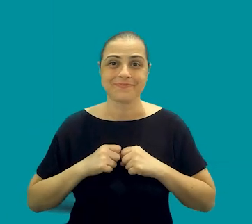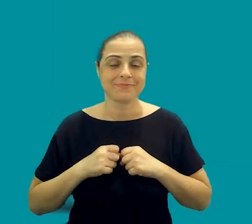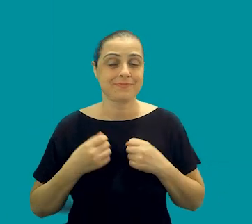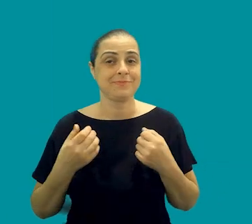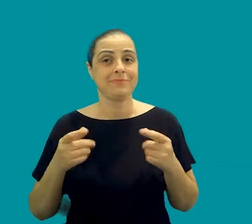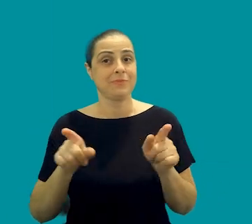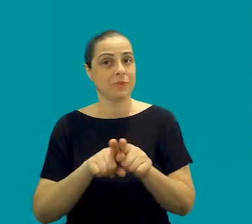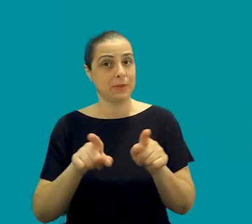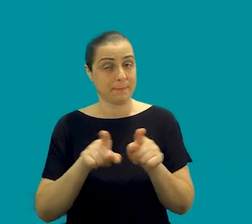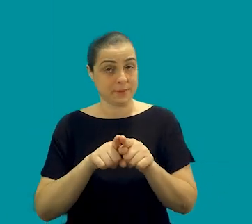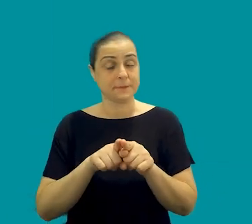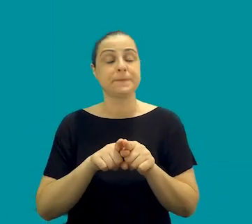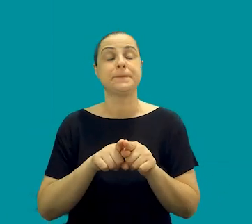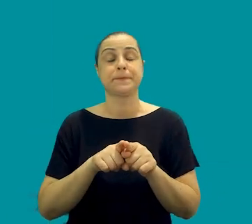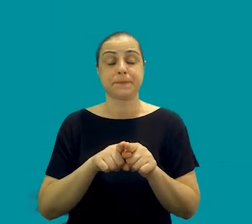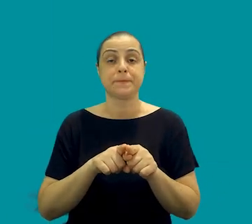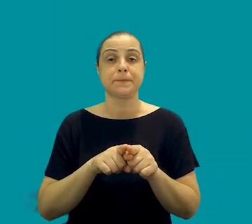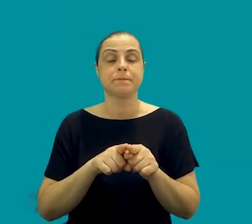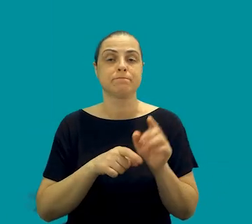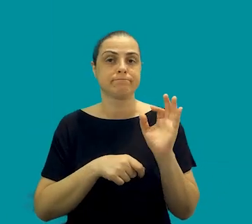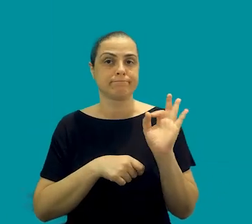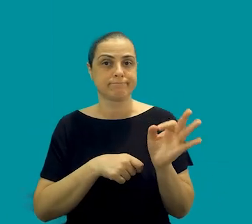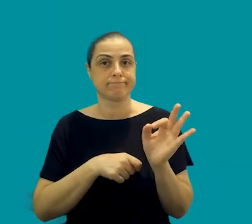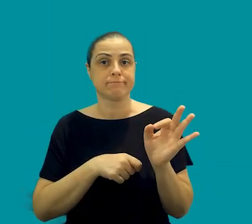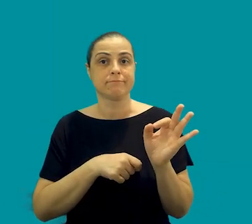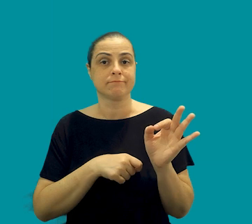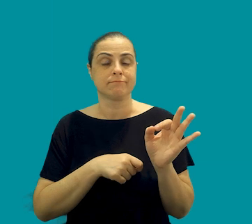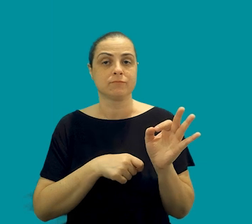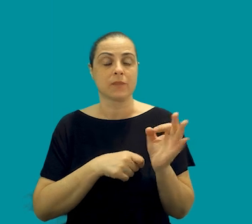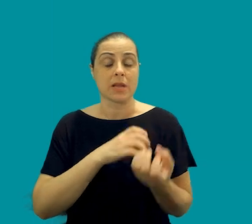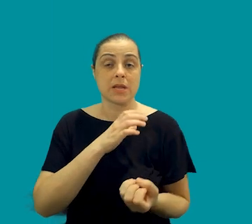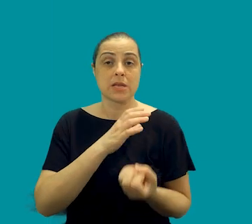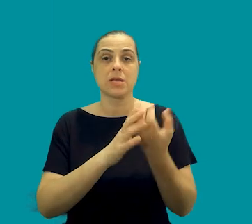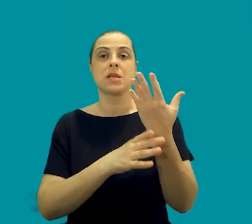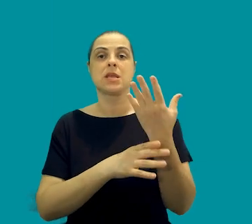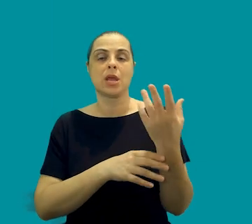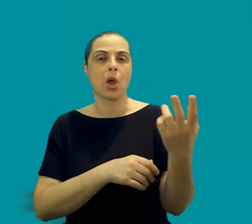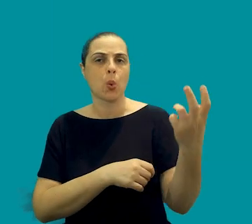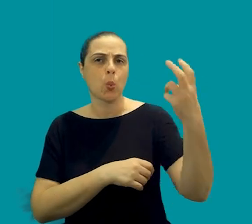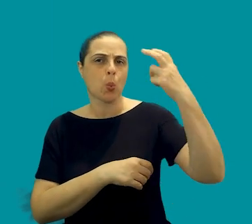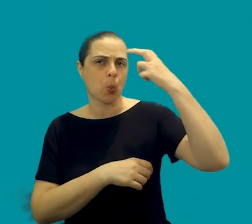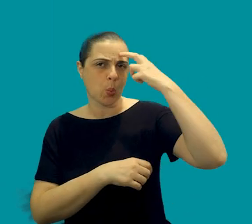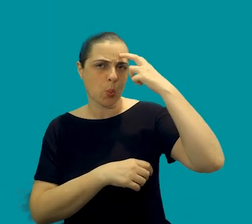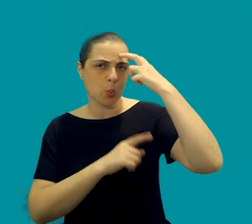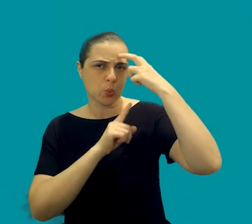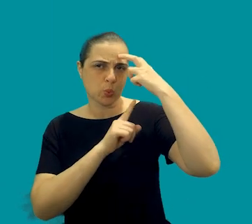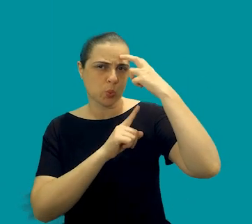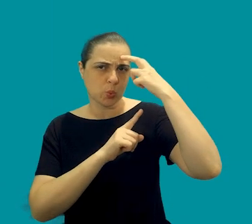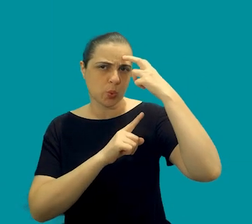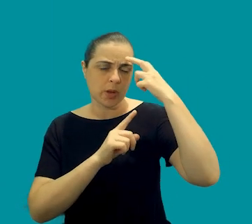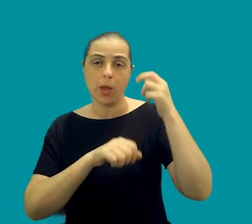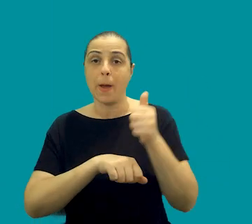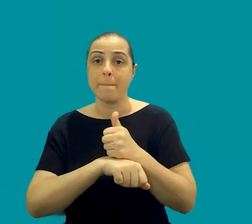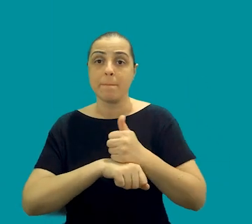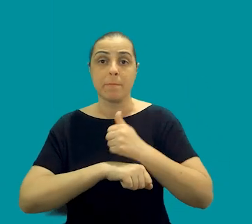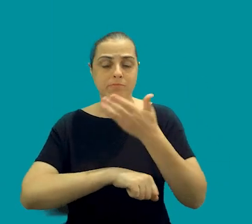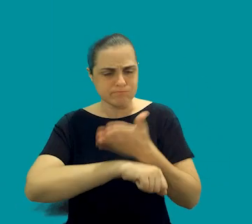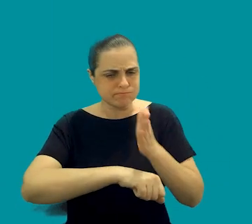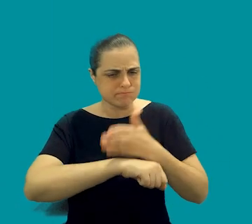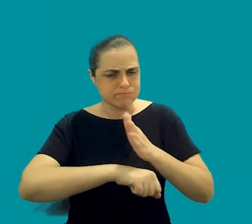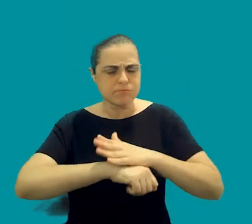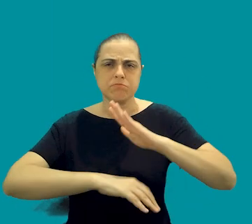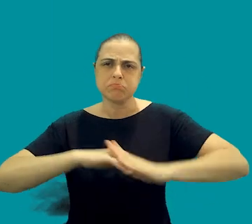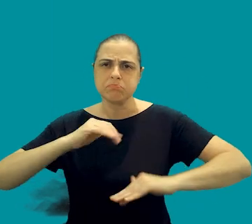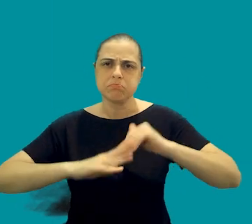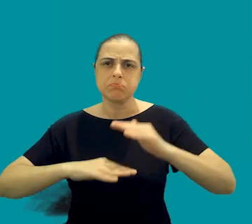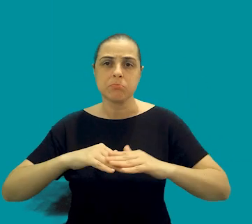falar. Eu vou na linha do Lélio, tem algumas questões assim, acho que cria uma cultura da profissionalização